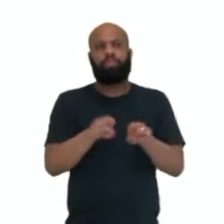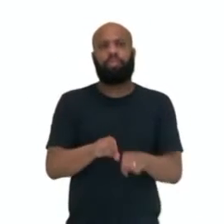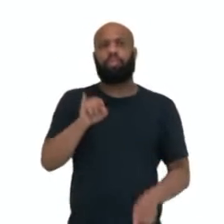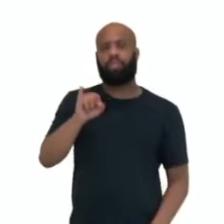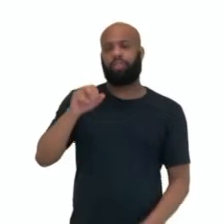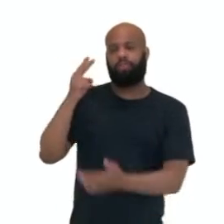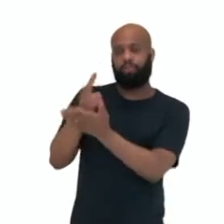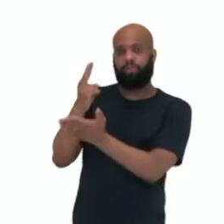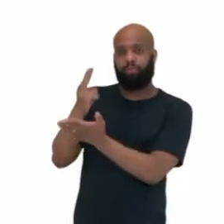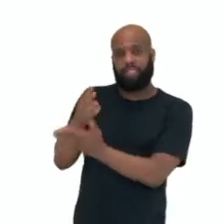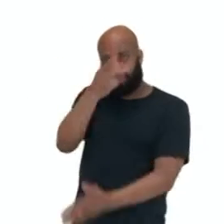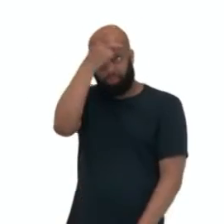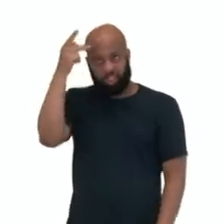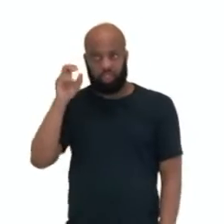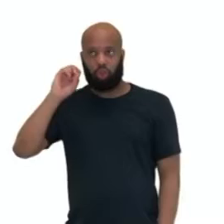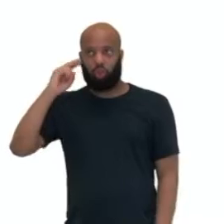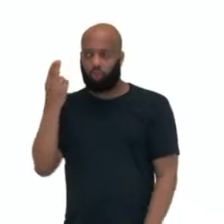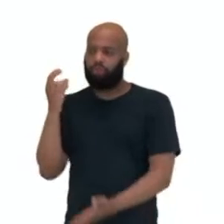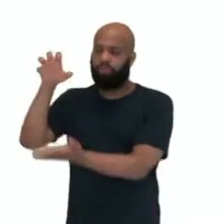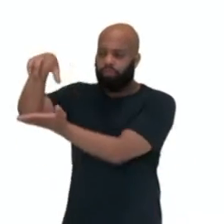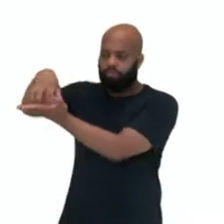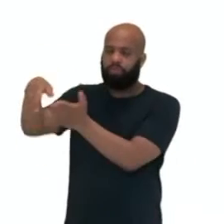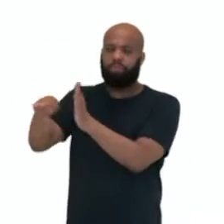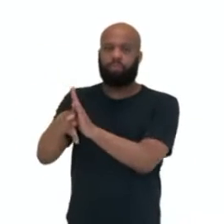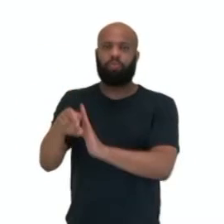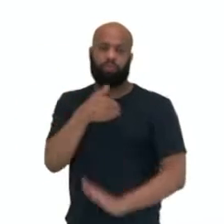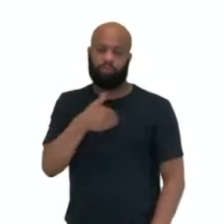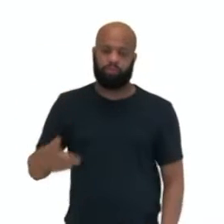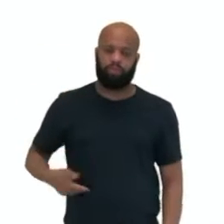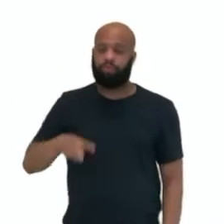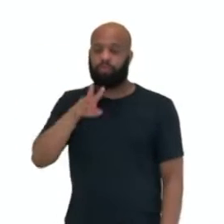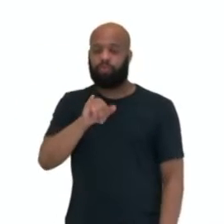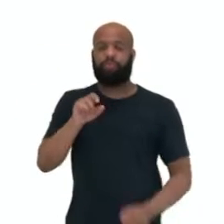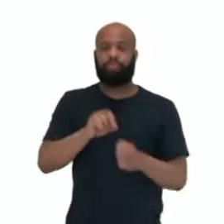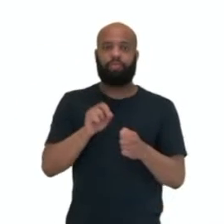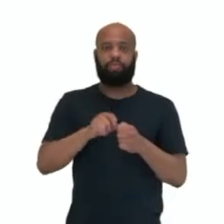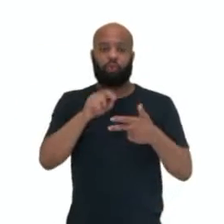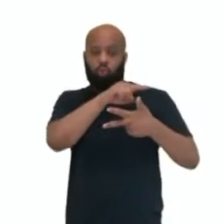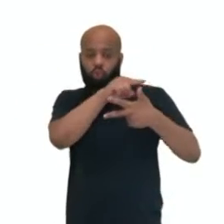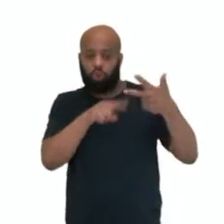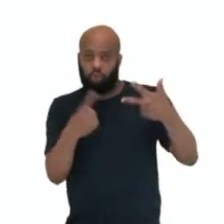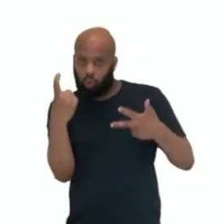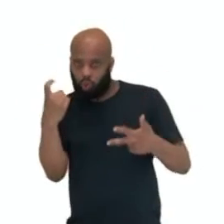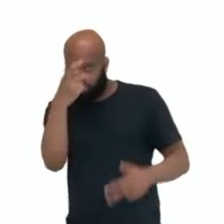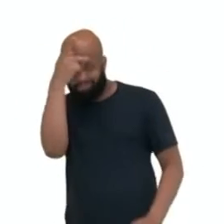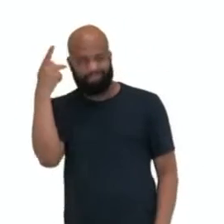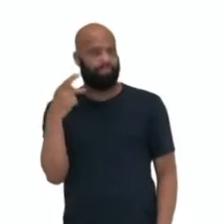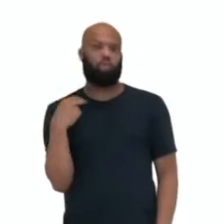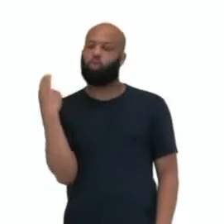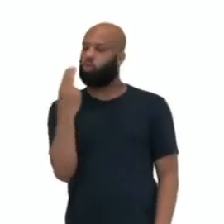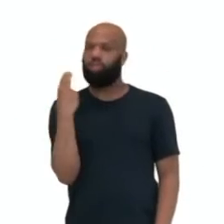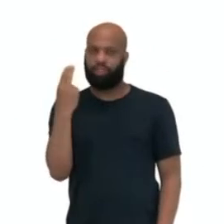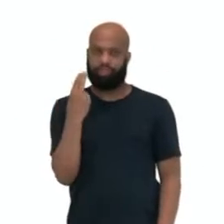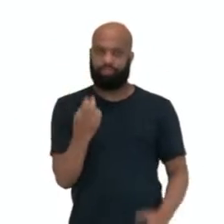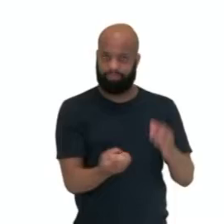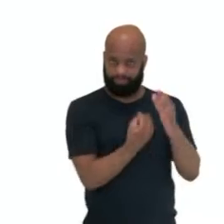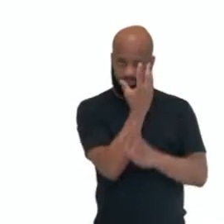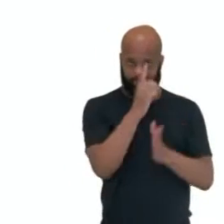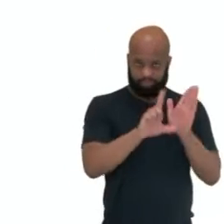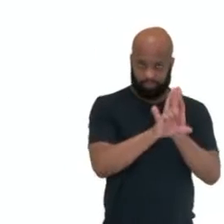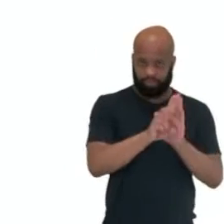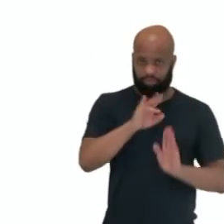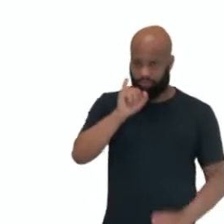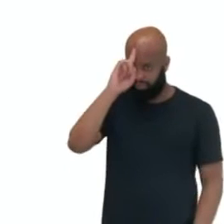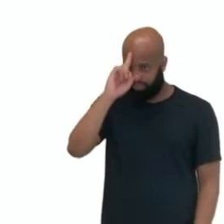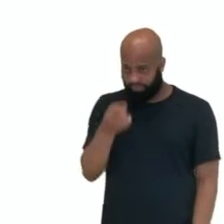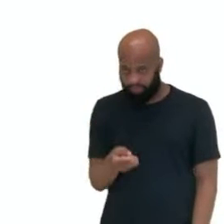mesma pessoa ou instituição do Estado exercesse os três poderes: o de fazer as leis, o de ordenar